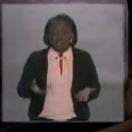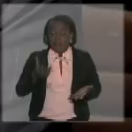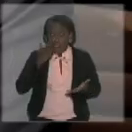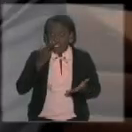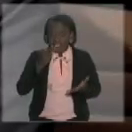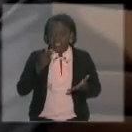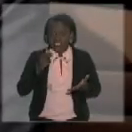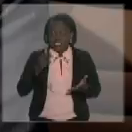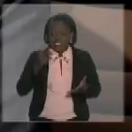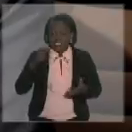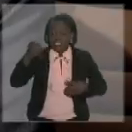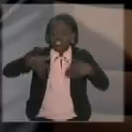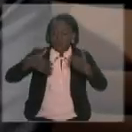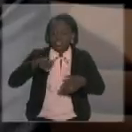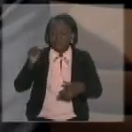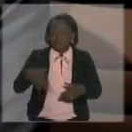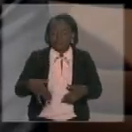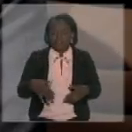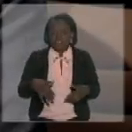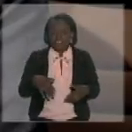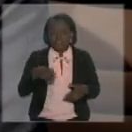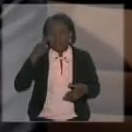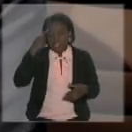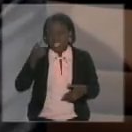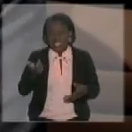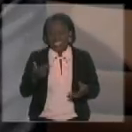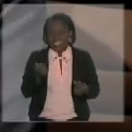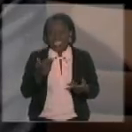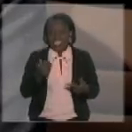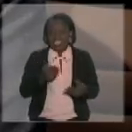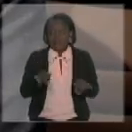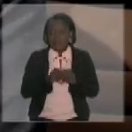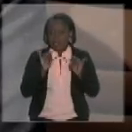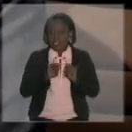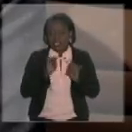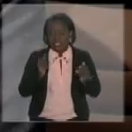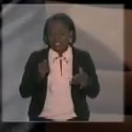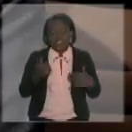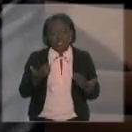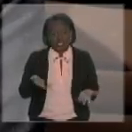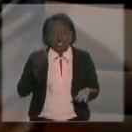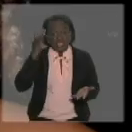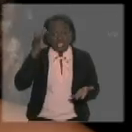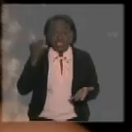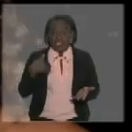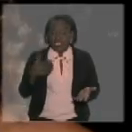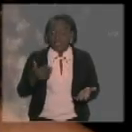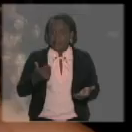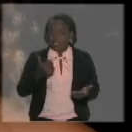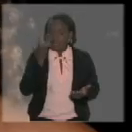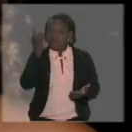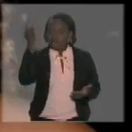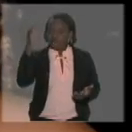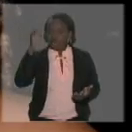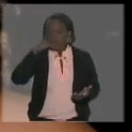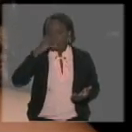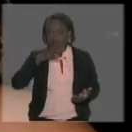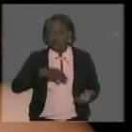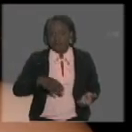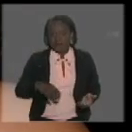querer desqualificar esse discurso, usar a travesti para desqualificar o discurso, dela. Isso, acho que é bem pedante, assim,